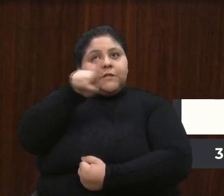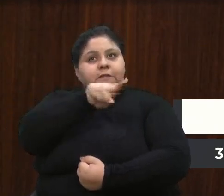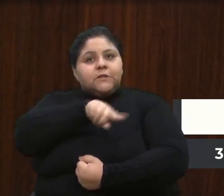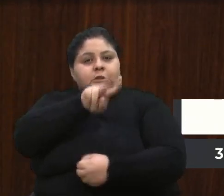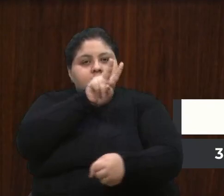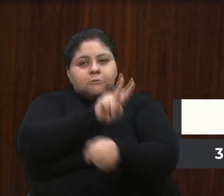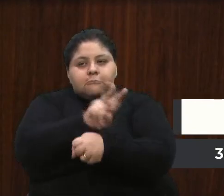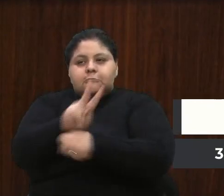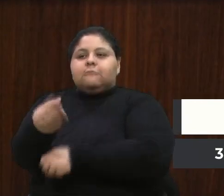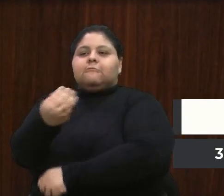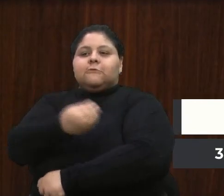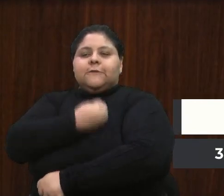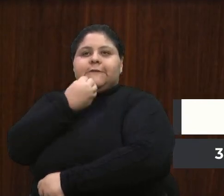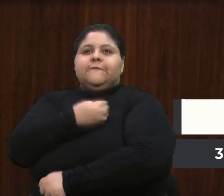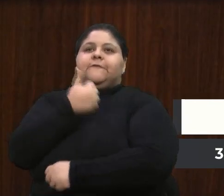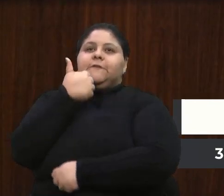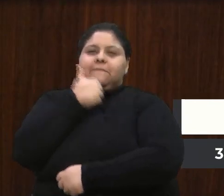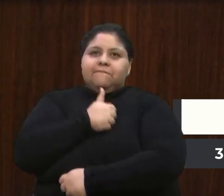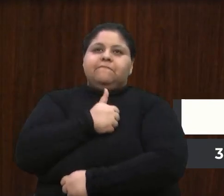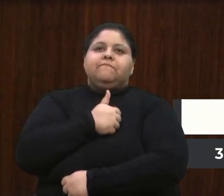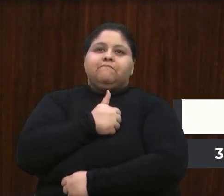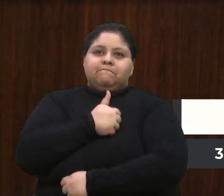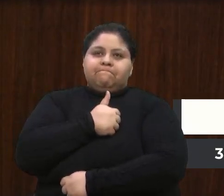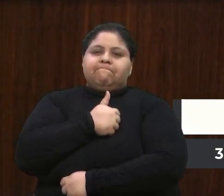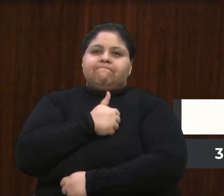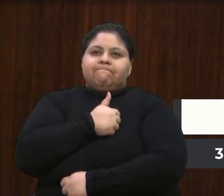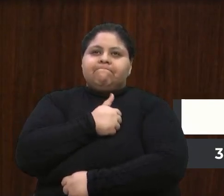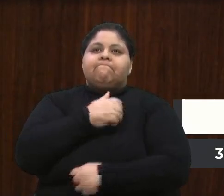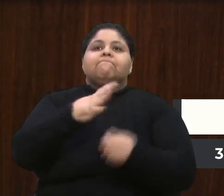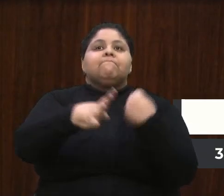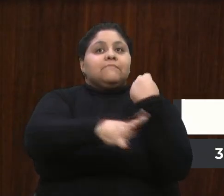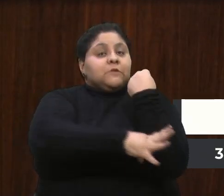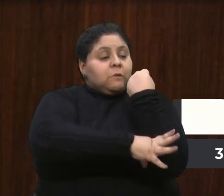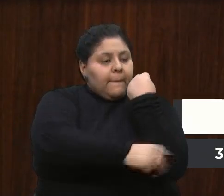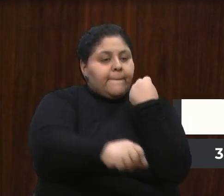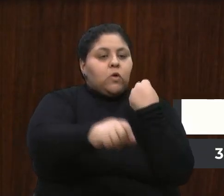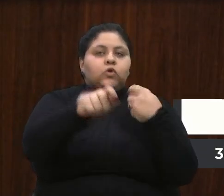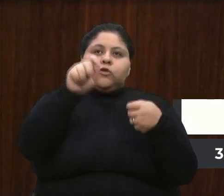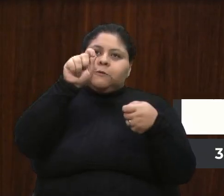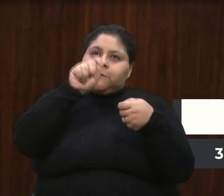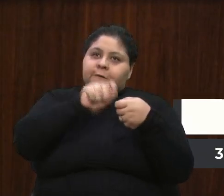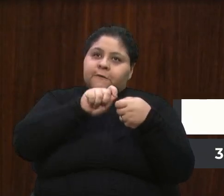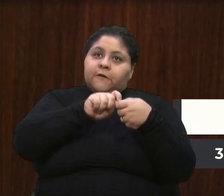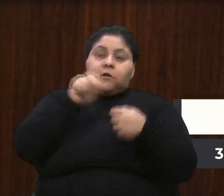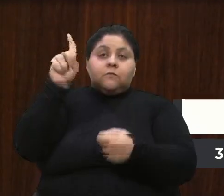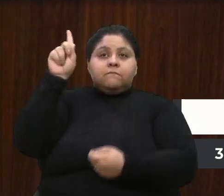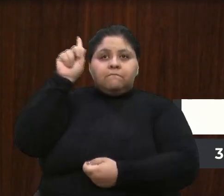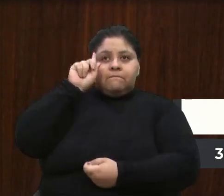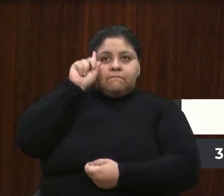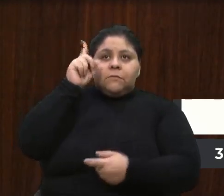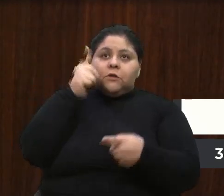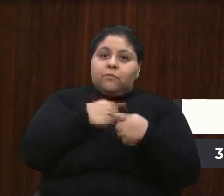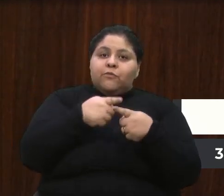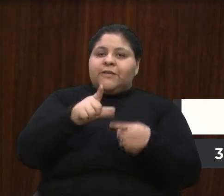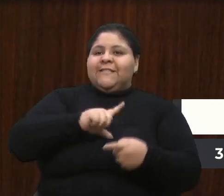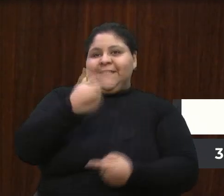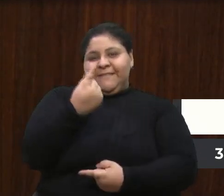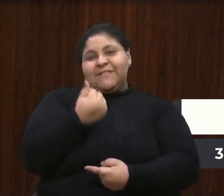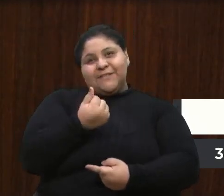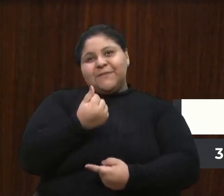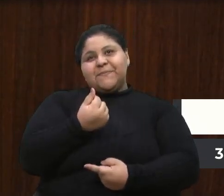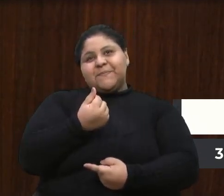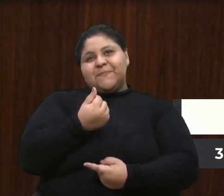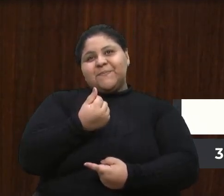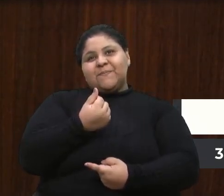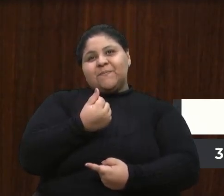vida das mulheres. E o aborto, ele é realizado hoje em dia por quem tem dinheiro.